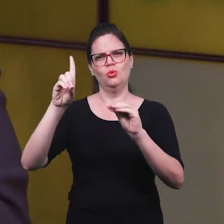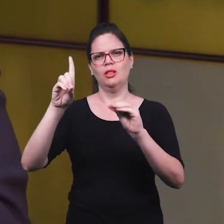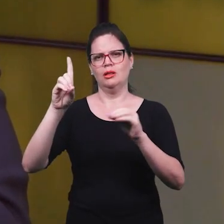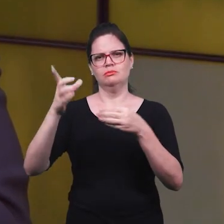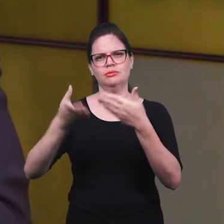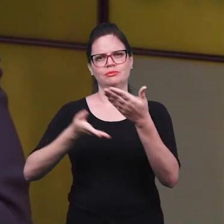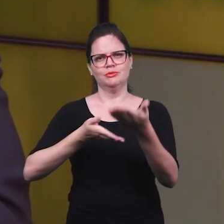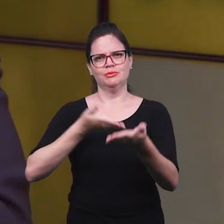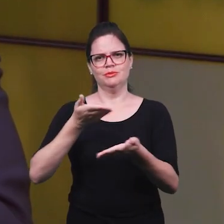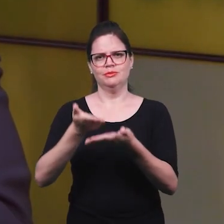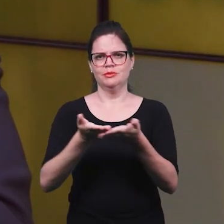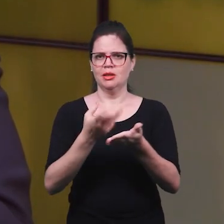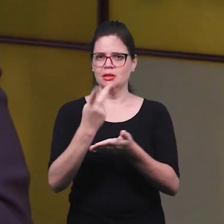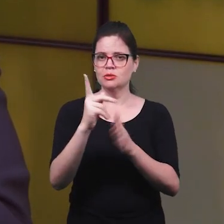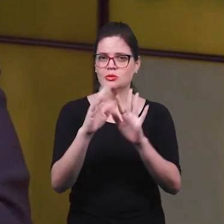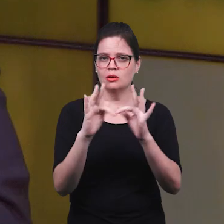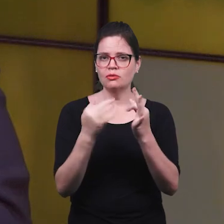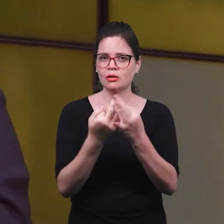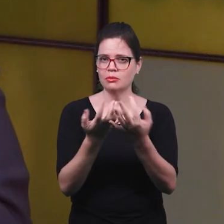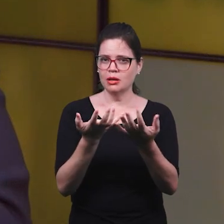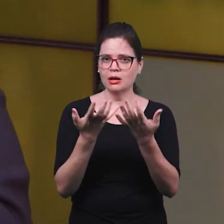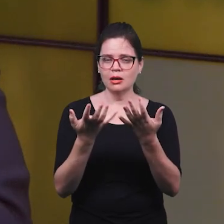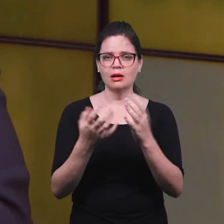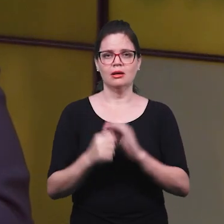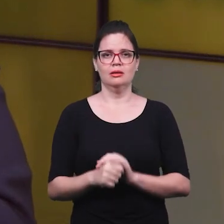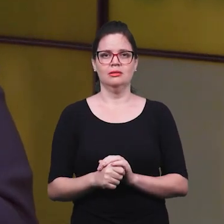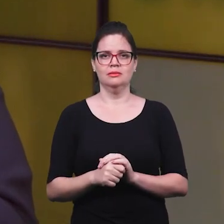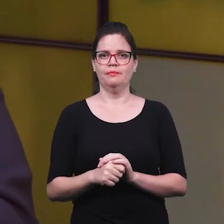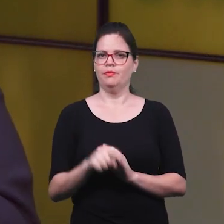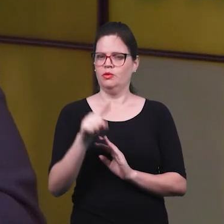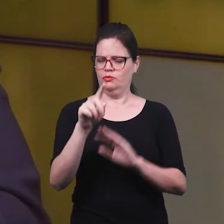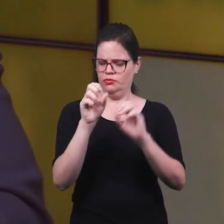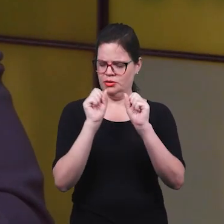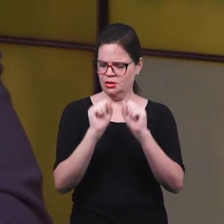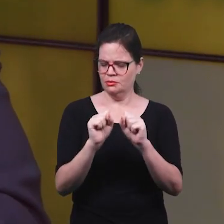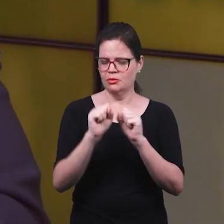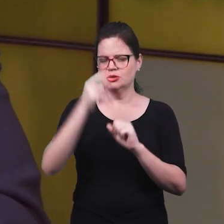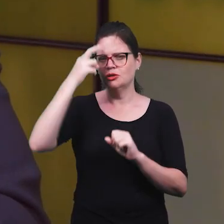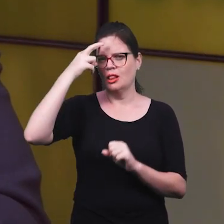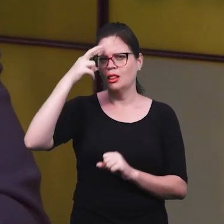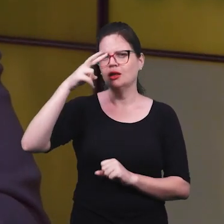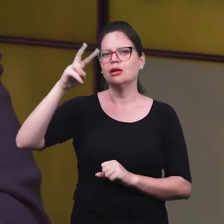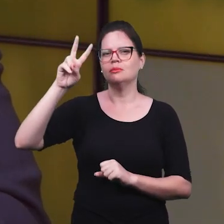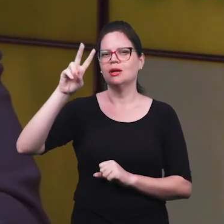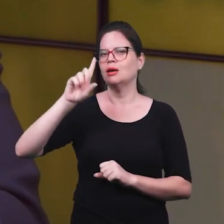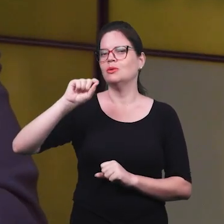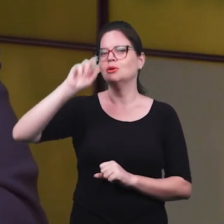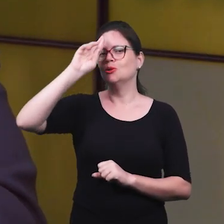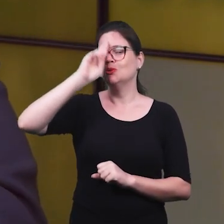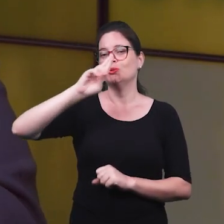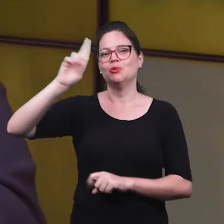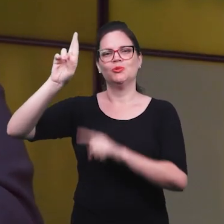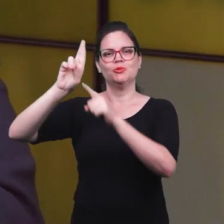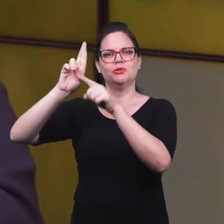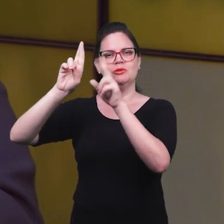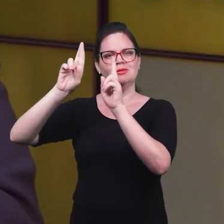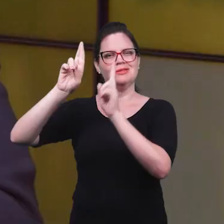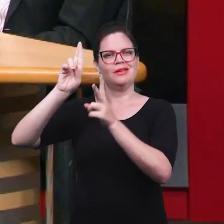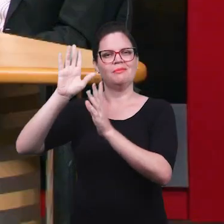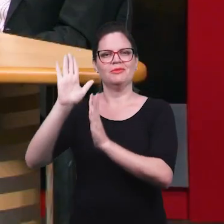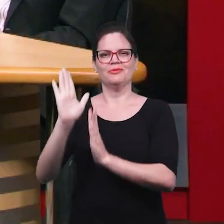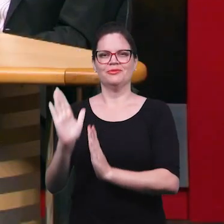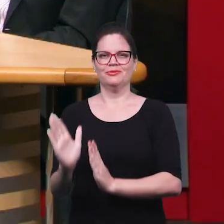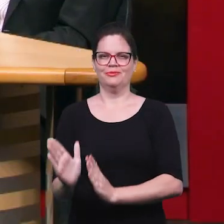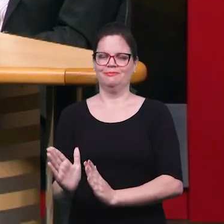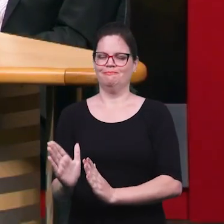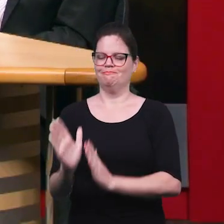Senhor que quer cuidar da sua família nessa última hora. E você pode trazer à memória que o Senhor, ele sempre foi fiel. Amém. Ele